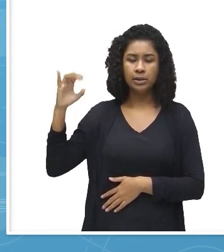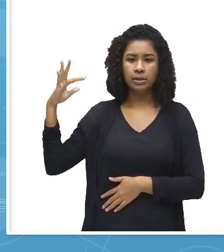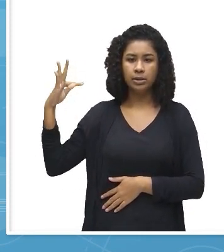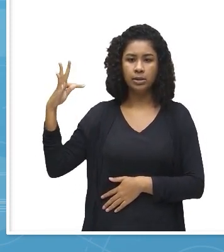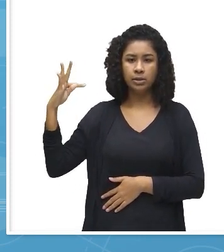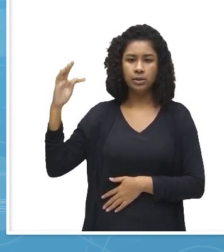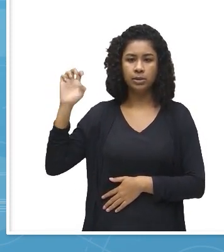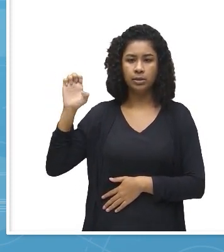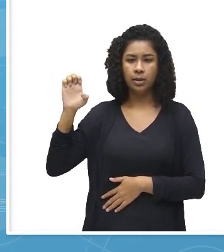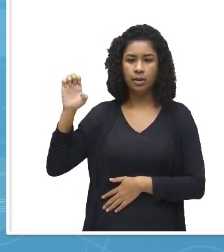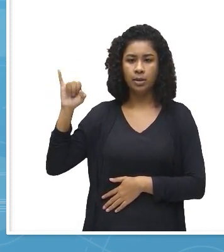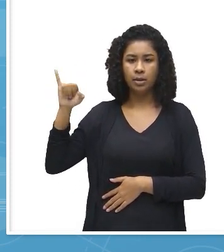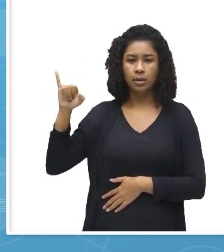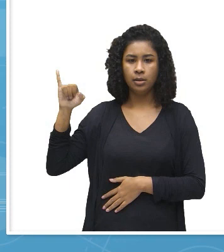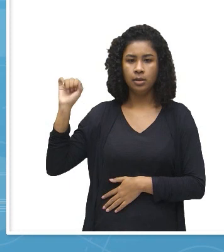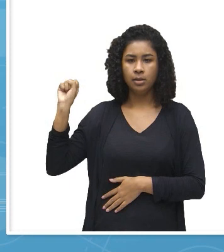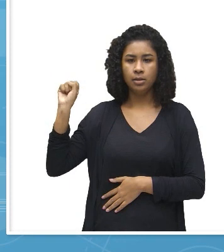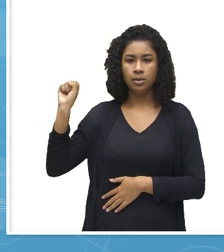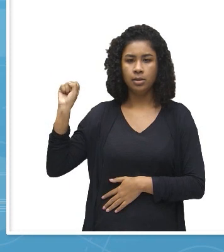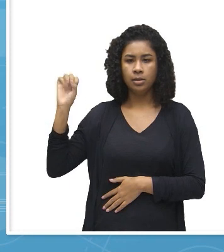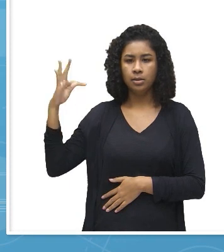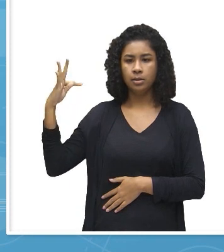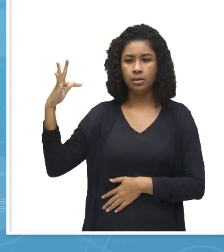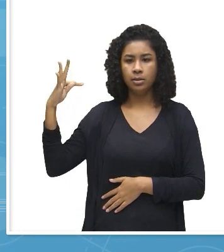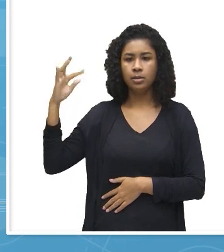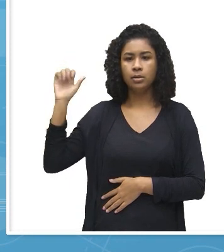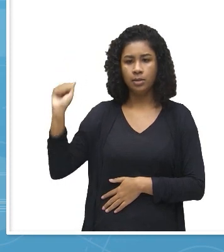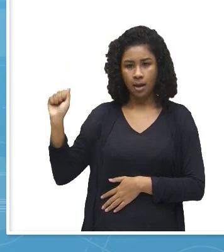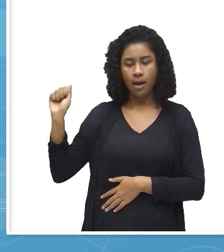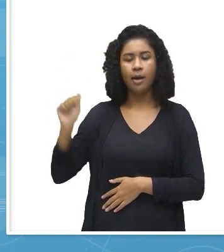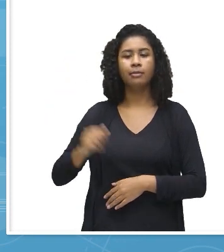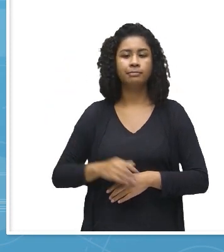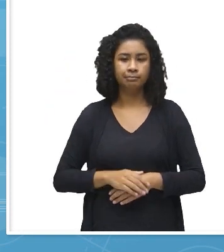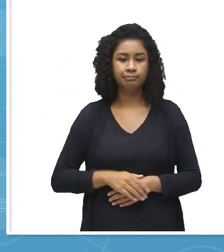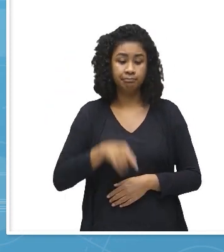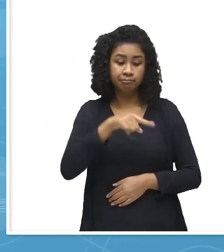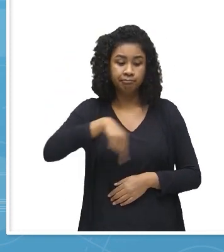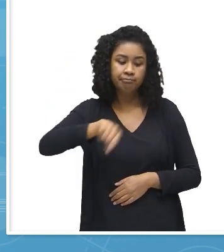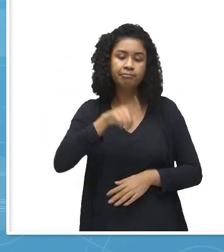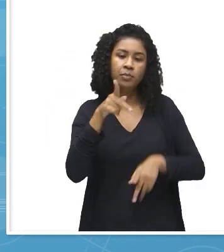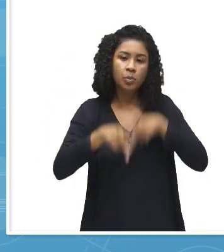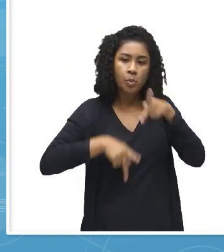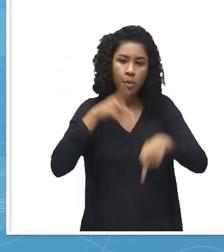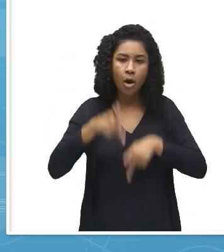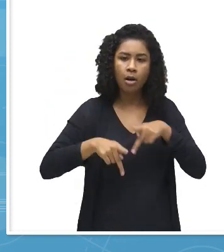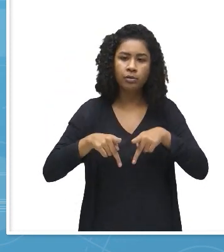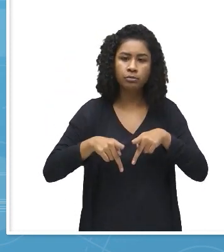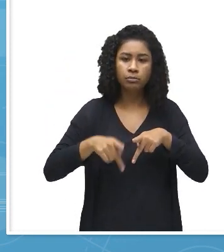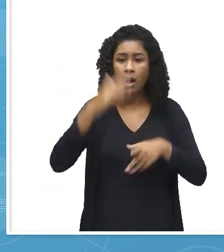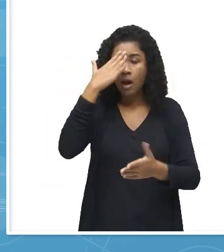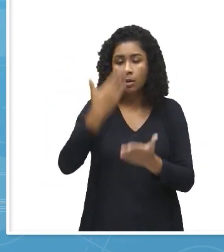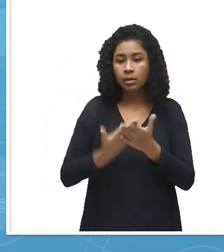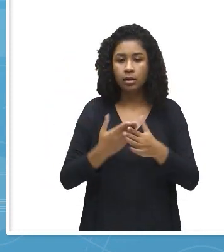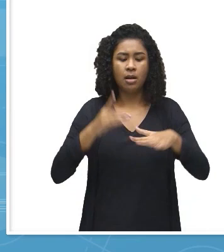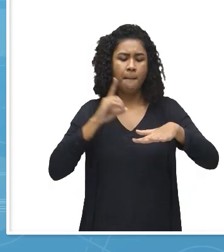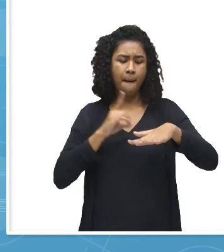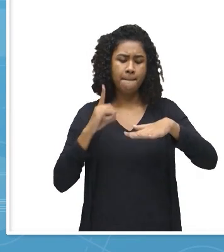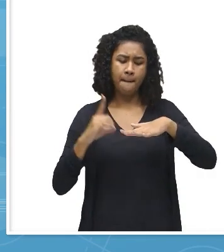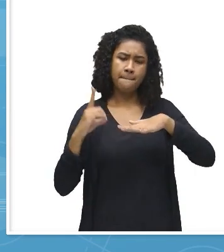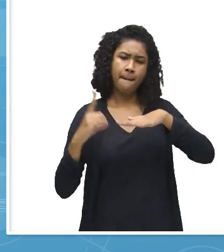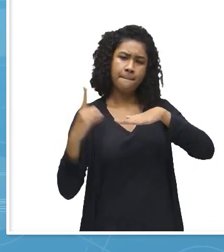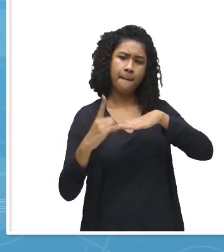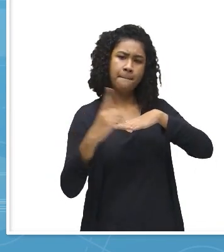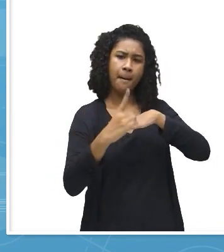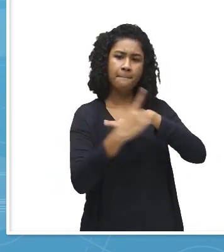de vários, né? Então eles acreditavam em vários deuses e essa religião dele